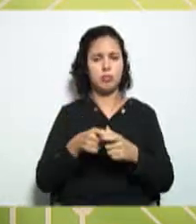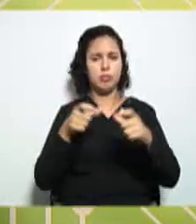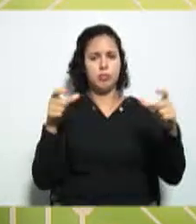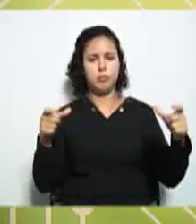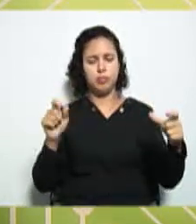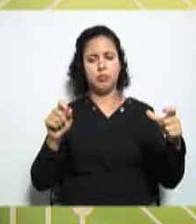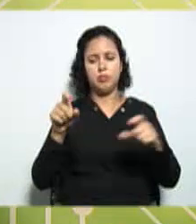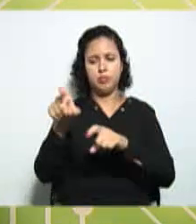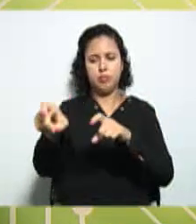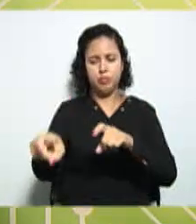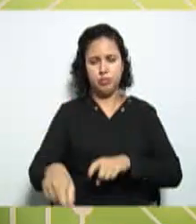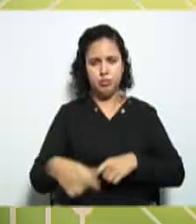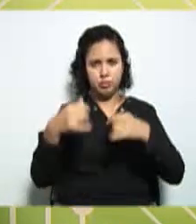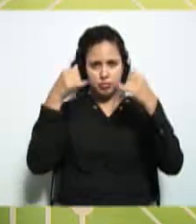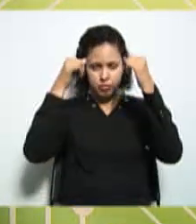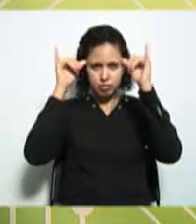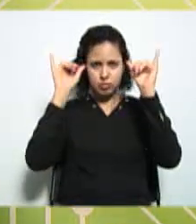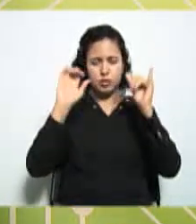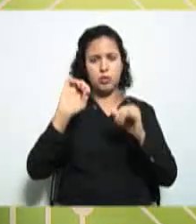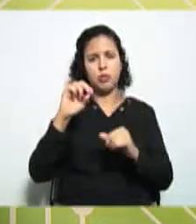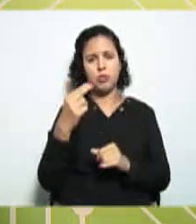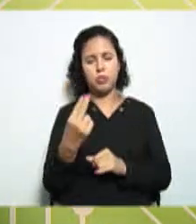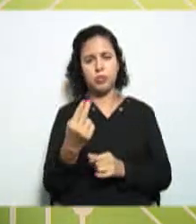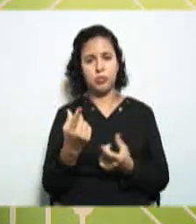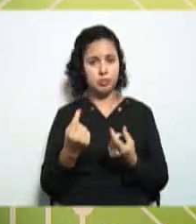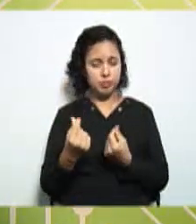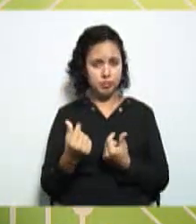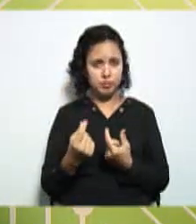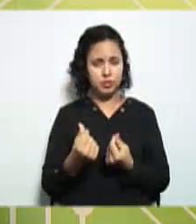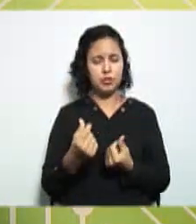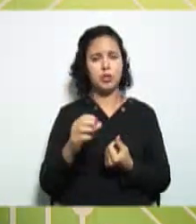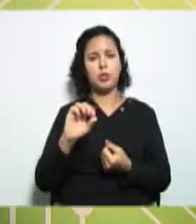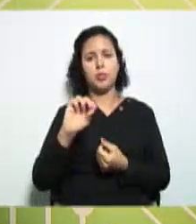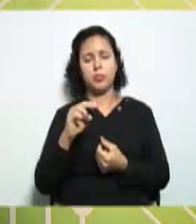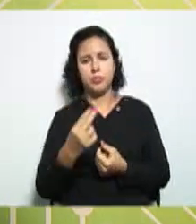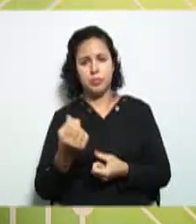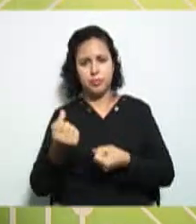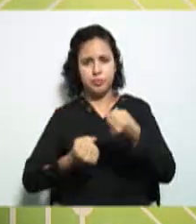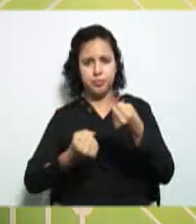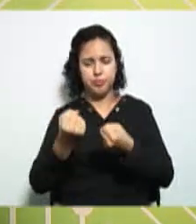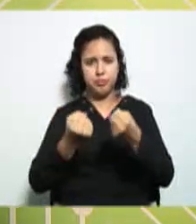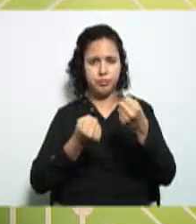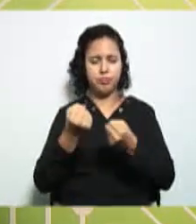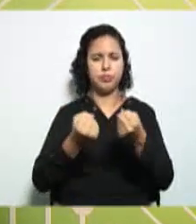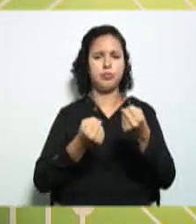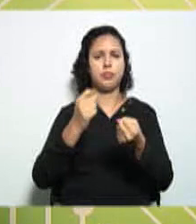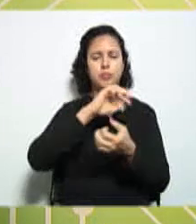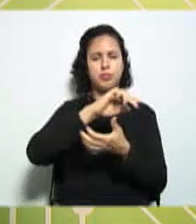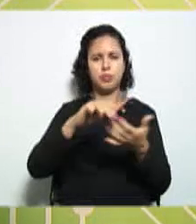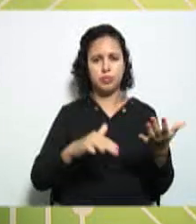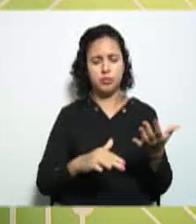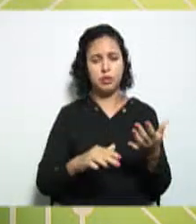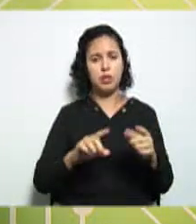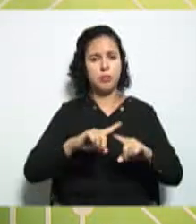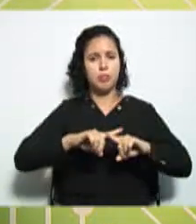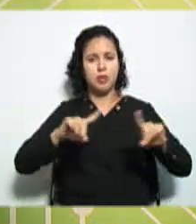ramo agropecuário, ou de crédito, ou de transporte. Mas no seu município, na sua região,